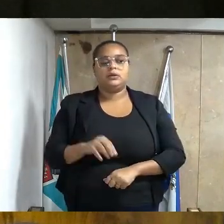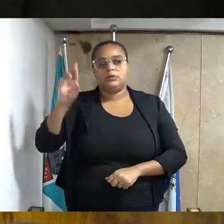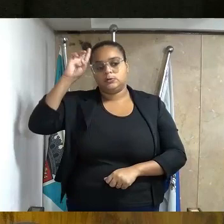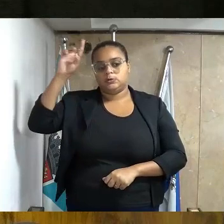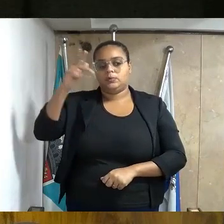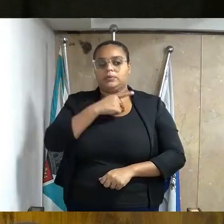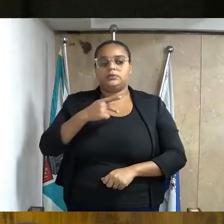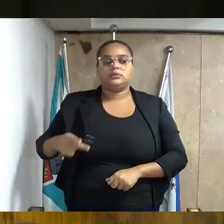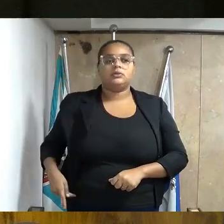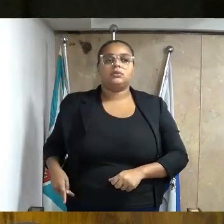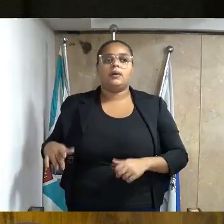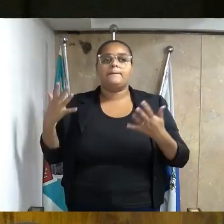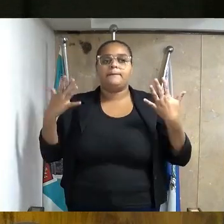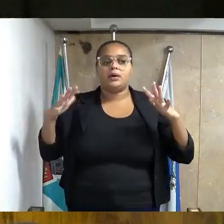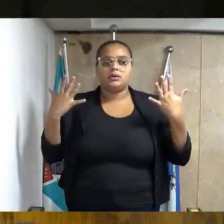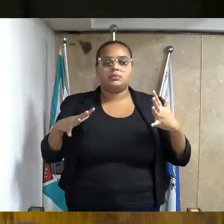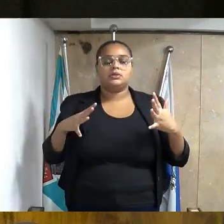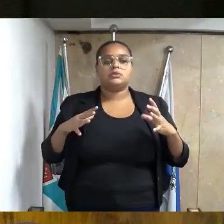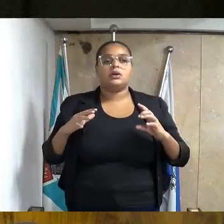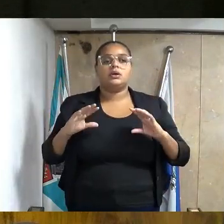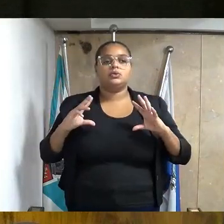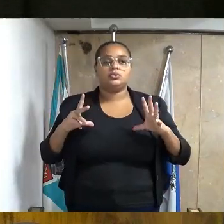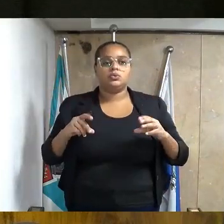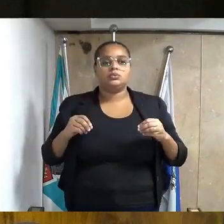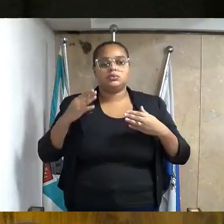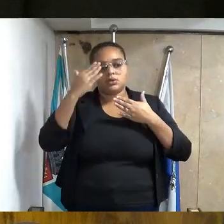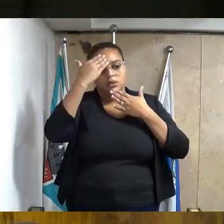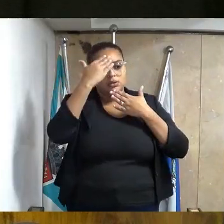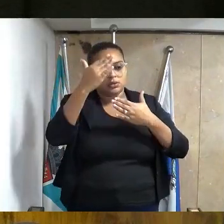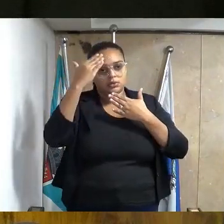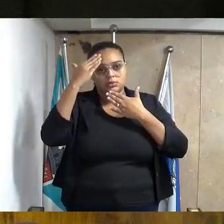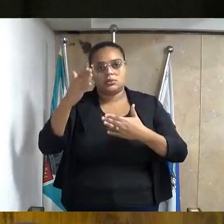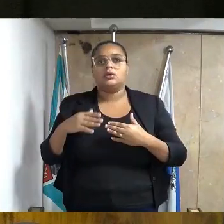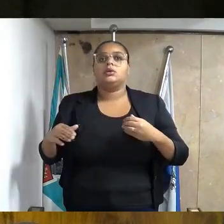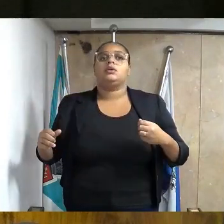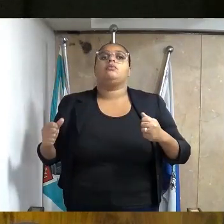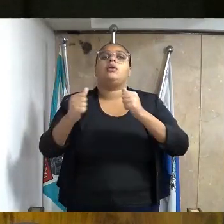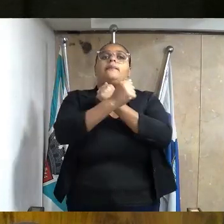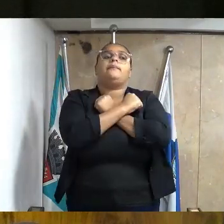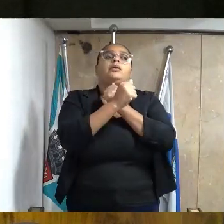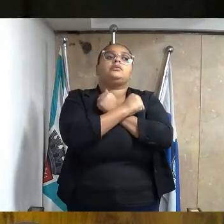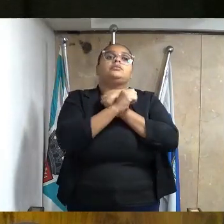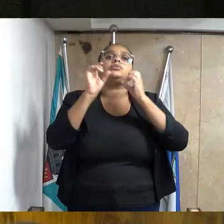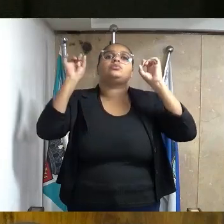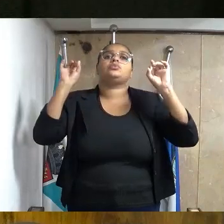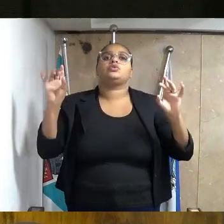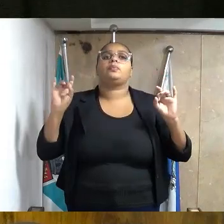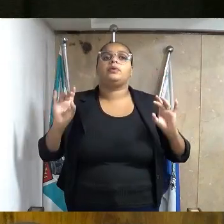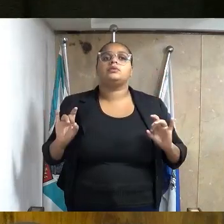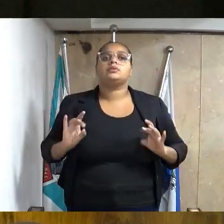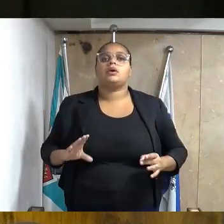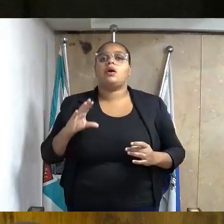presidente, parabenizar a todos, agradecer a presença de todos e deixar um abraço especial aqui para o